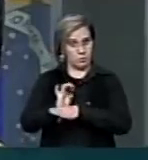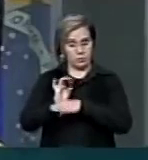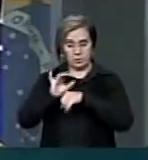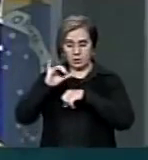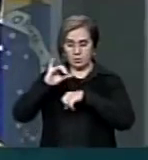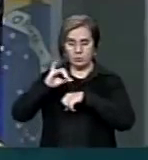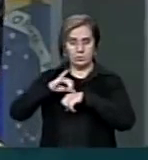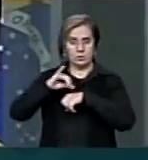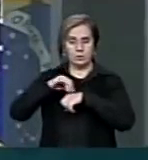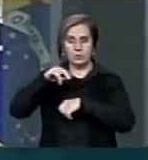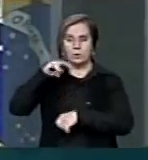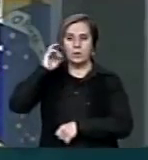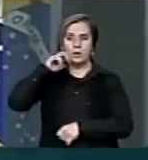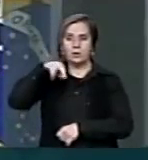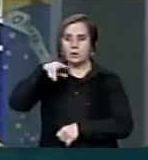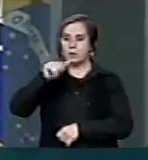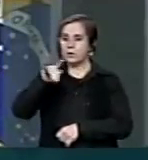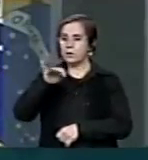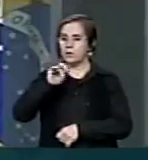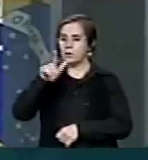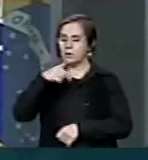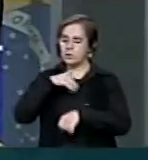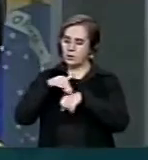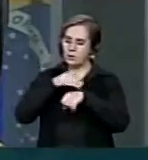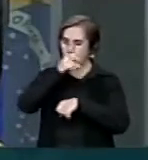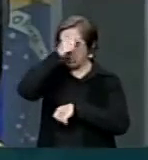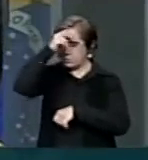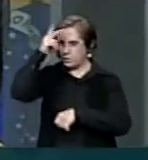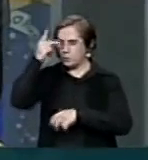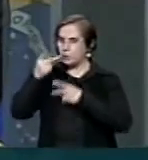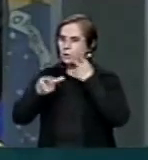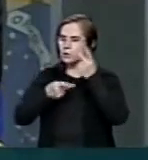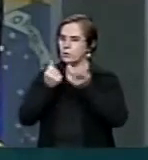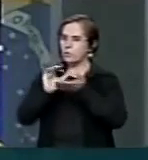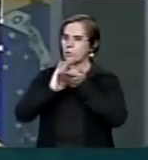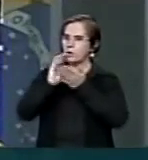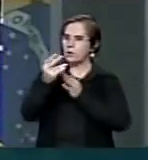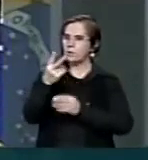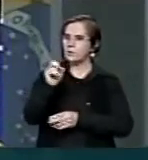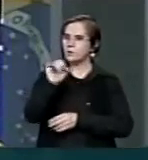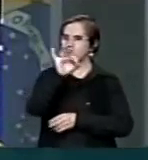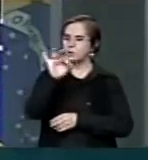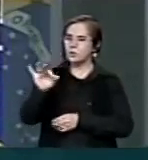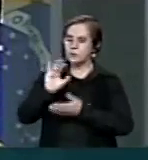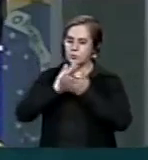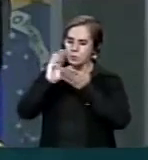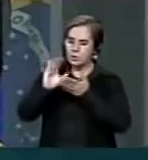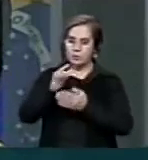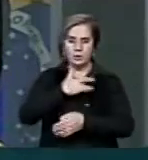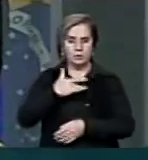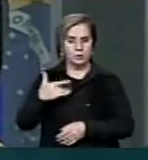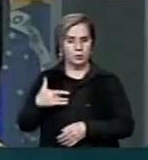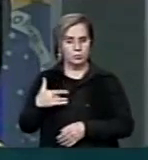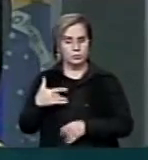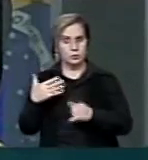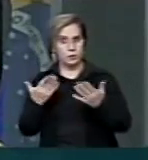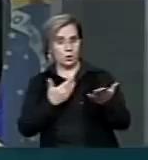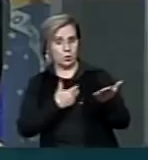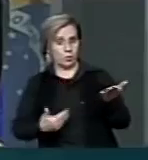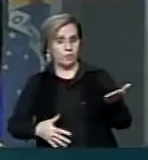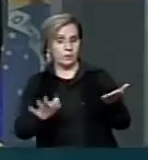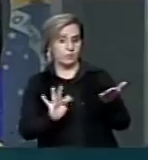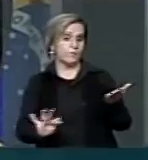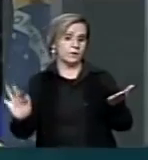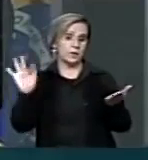Natal para cá, eu conversava com o prefeito que dizia que aplicava 28% do seu orçamento na saúde. Já o governo